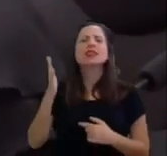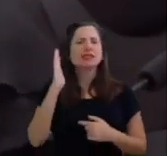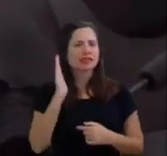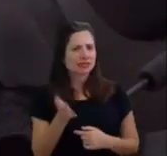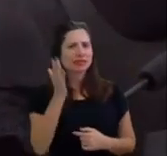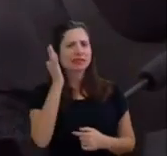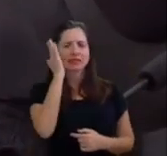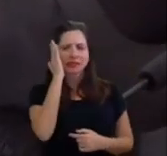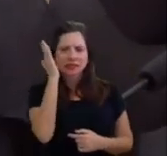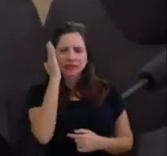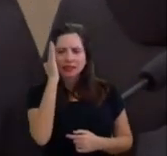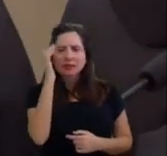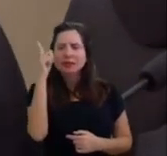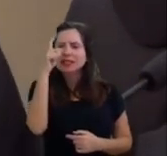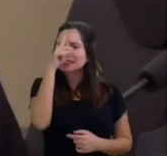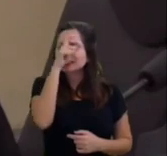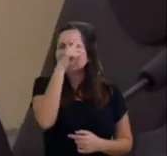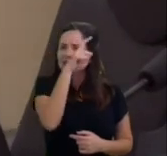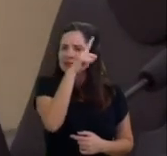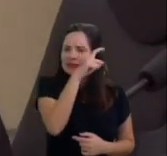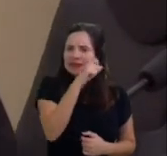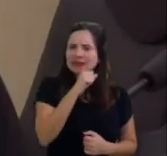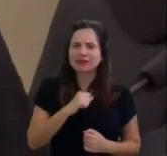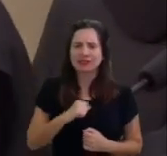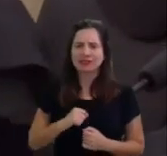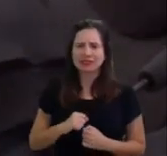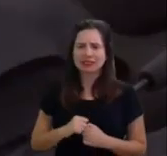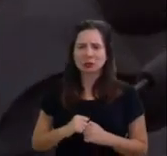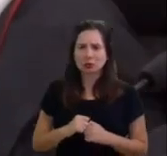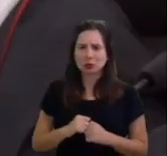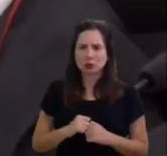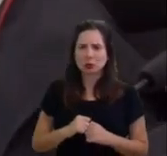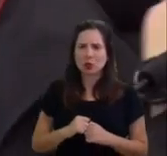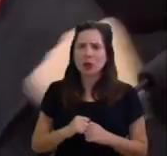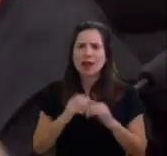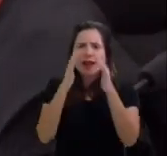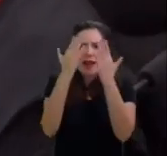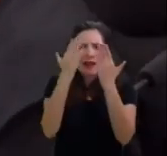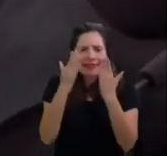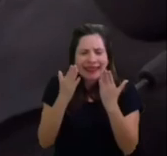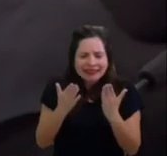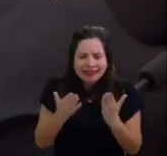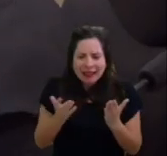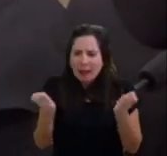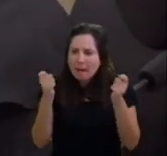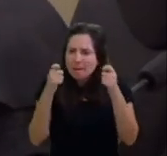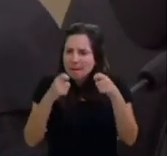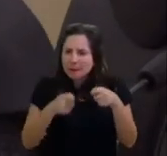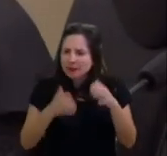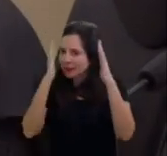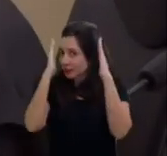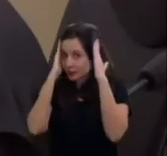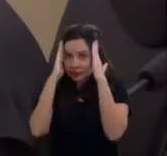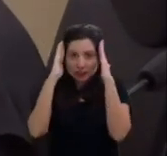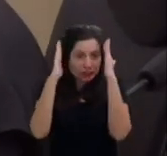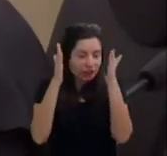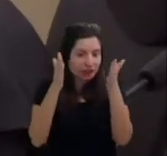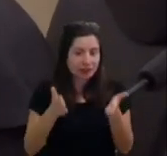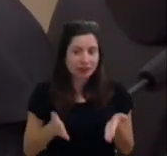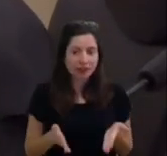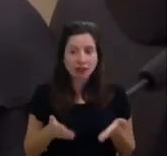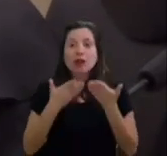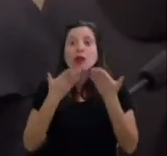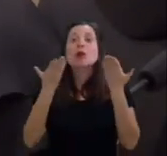precedentes a destrinchar essa possibilidade direta e concretamente. A dificuldade está em encontrar qual é o